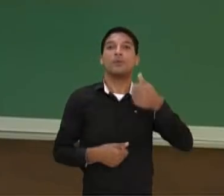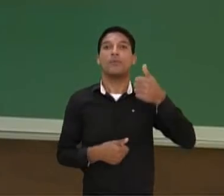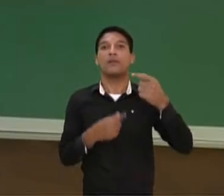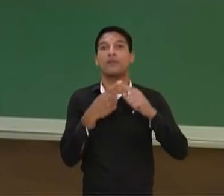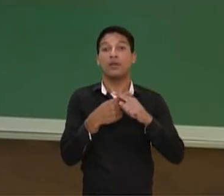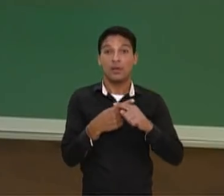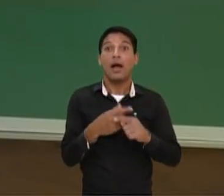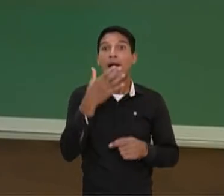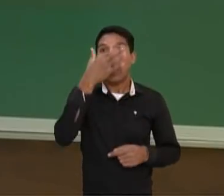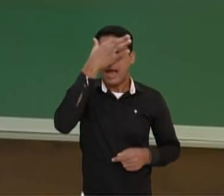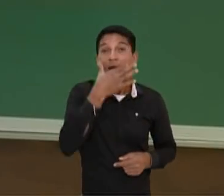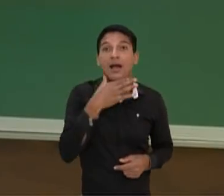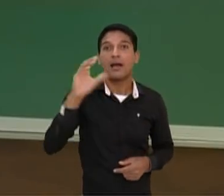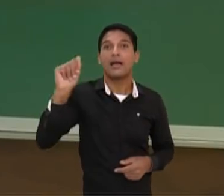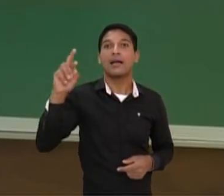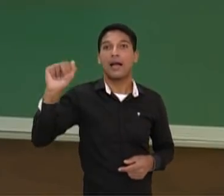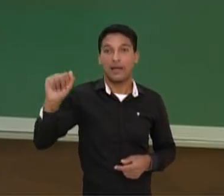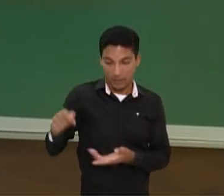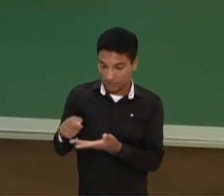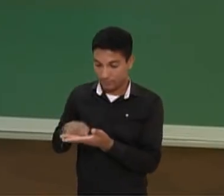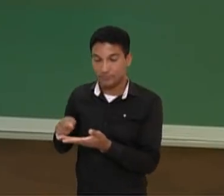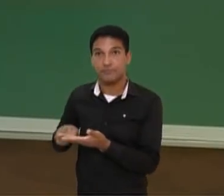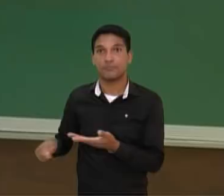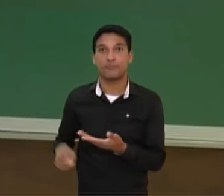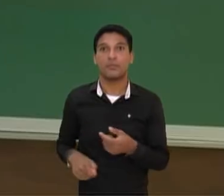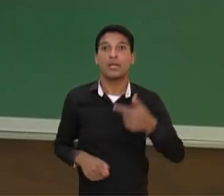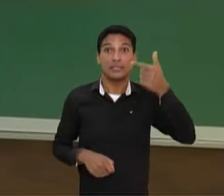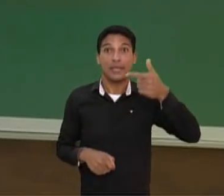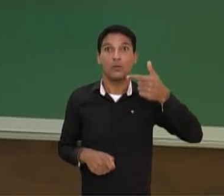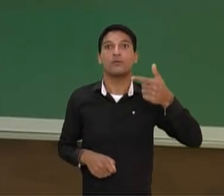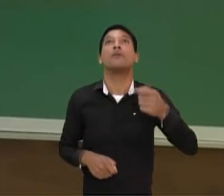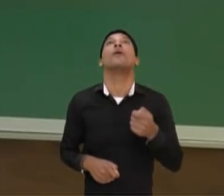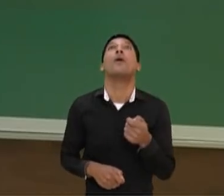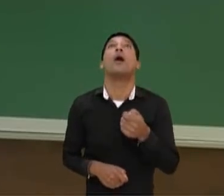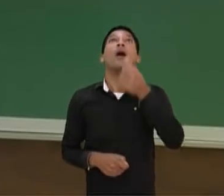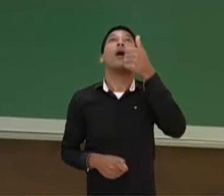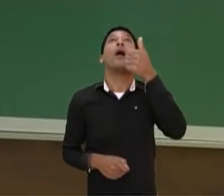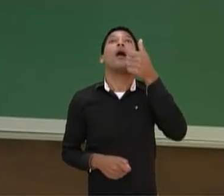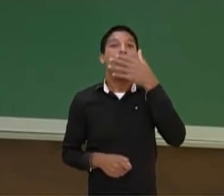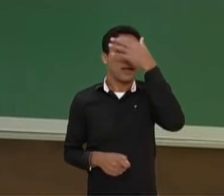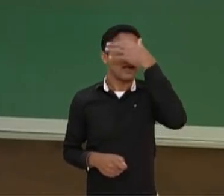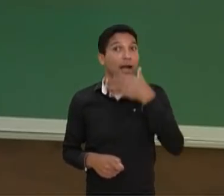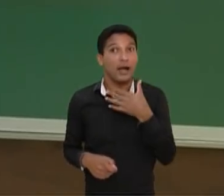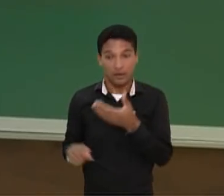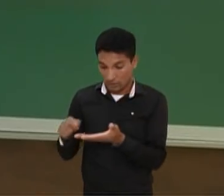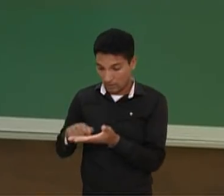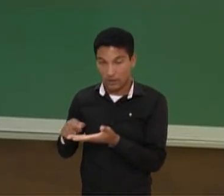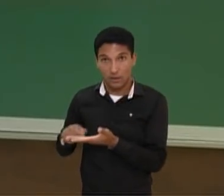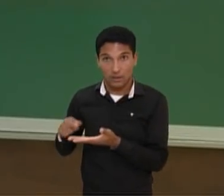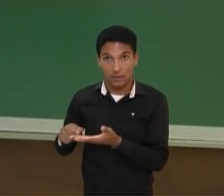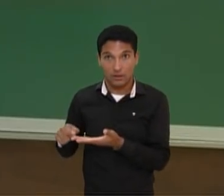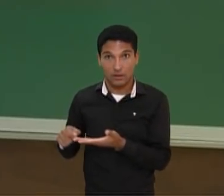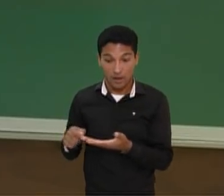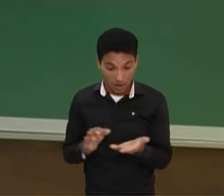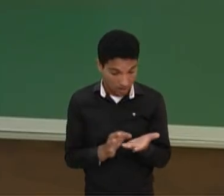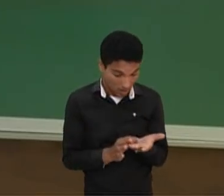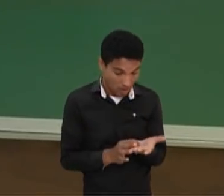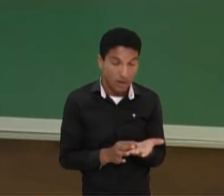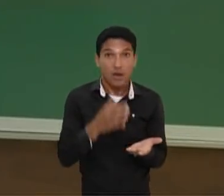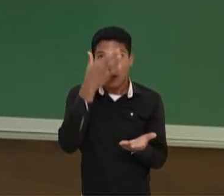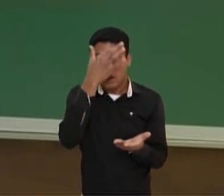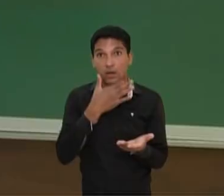deu cara. Você vai lá e anota. Joguei a segunda vez, deu cara. Então, você vai fazendo uma anotação